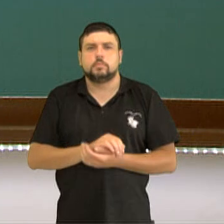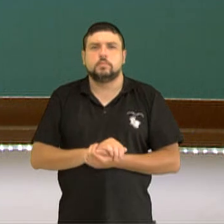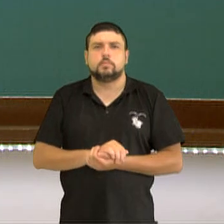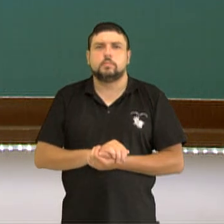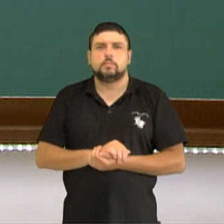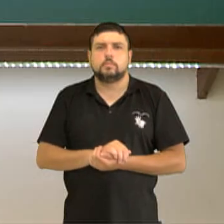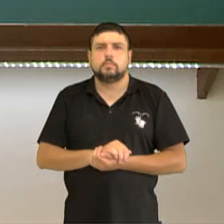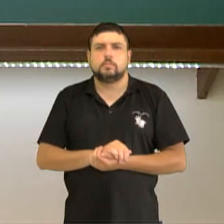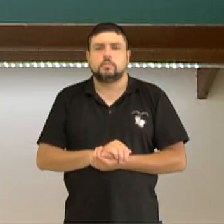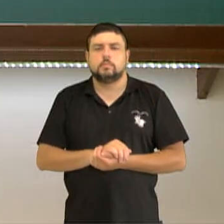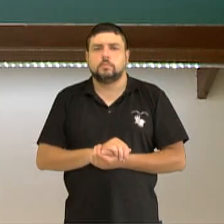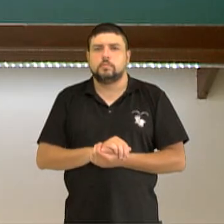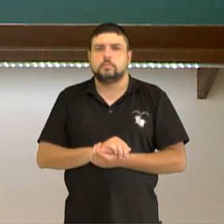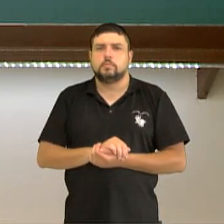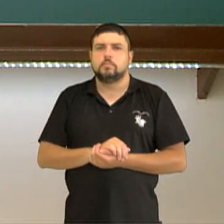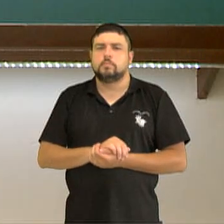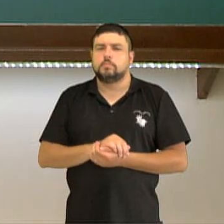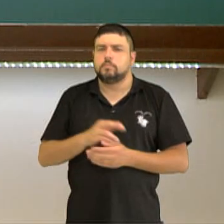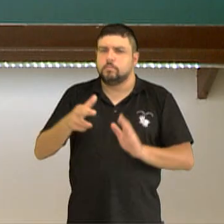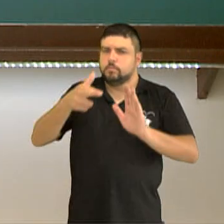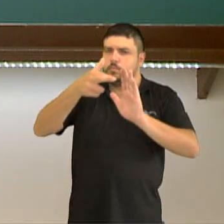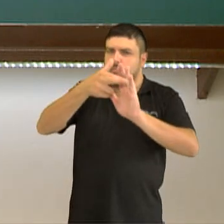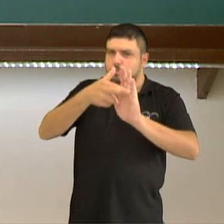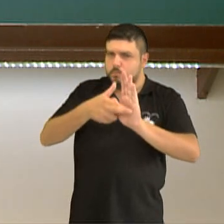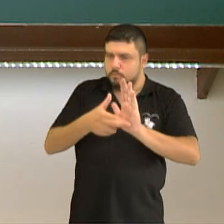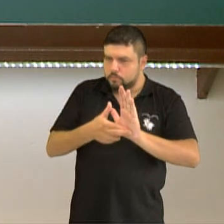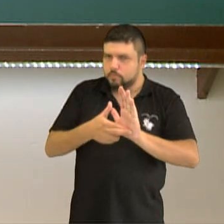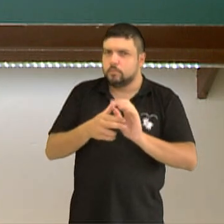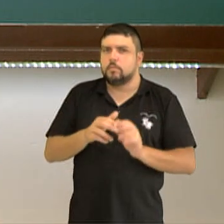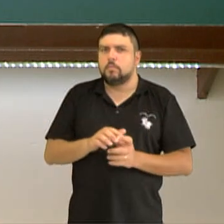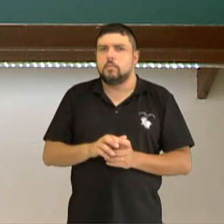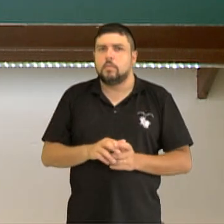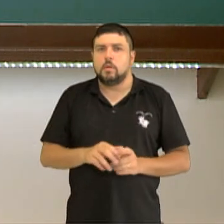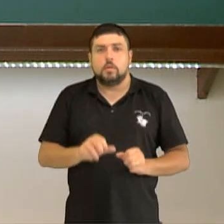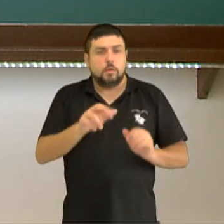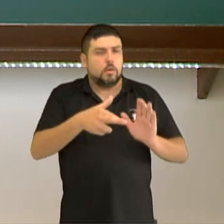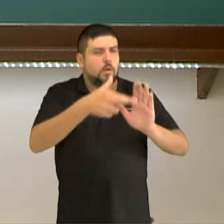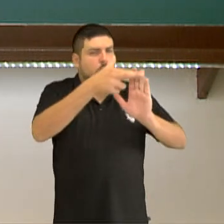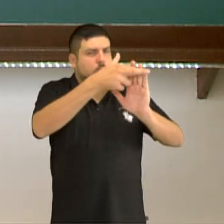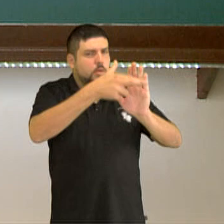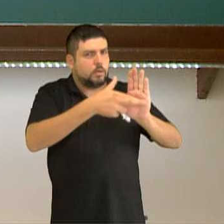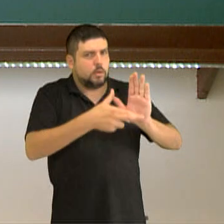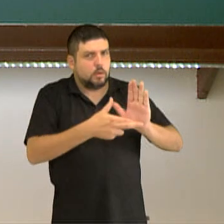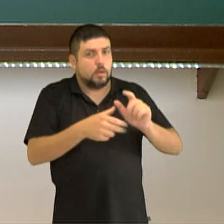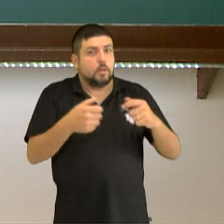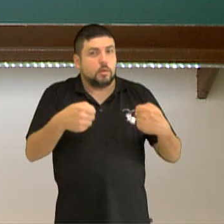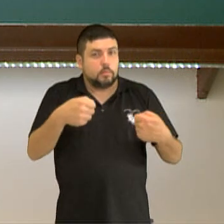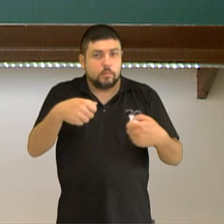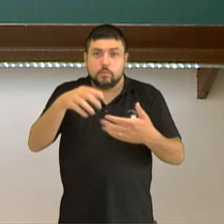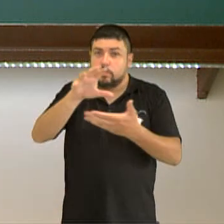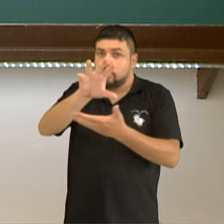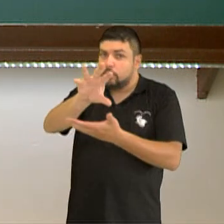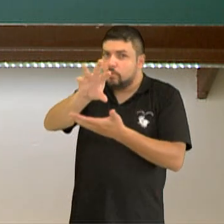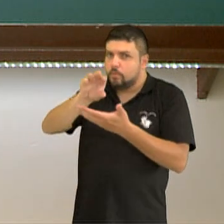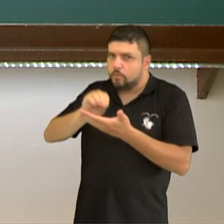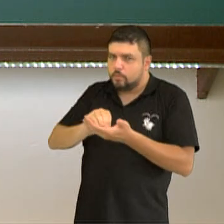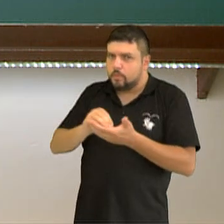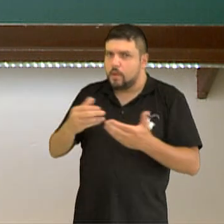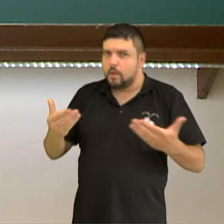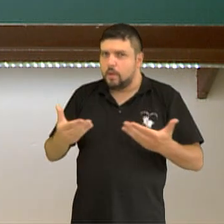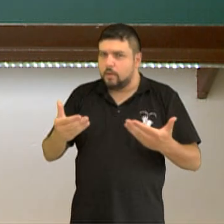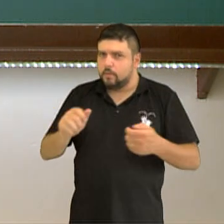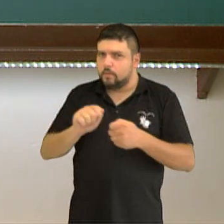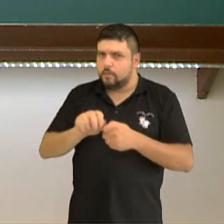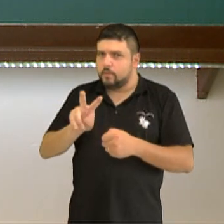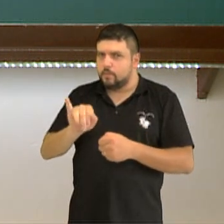Regra geral. Quando eu tenho uma regra, ligue o seu alerta. Preciso registrar isso no meu caderno e você vai fazê-lo aí,